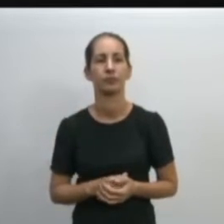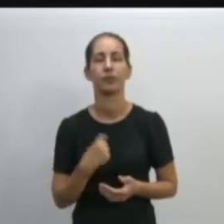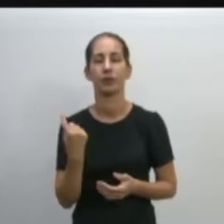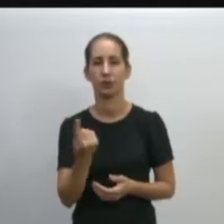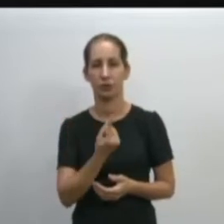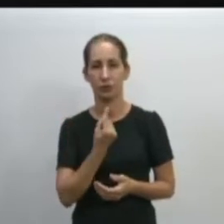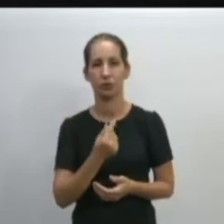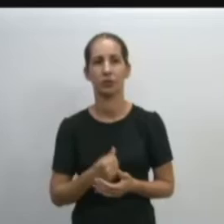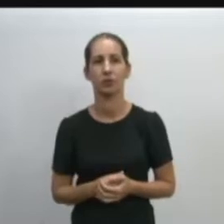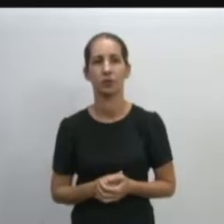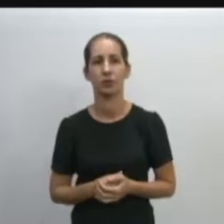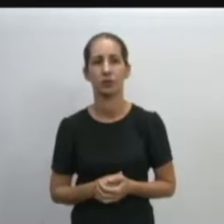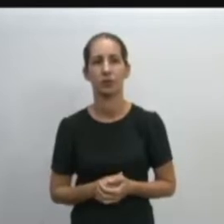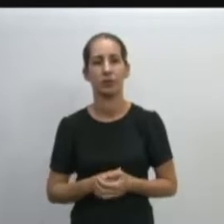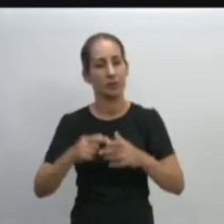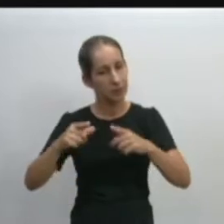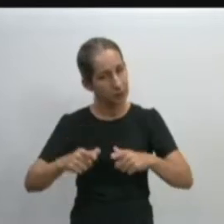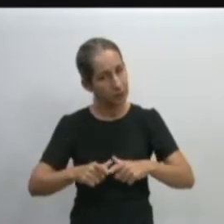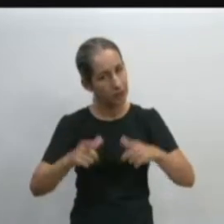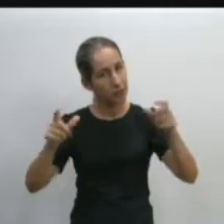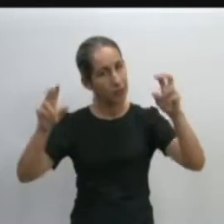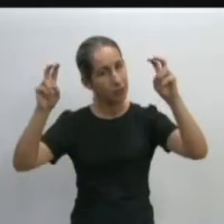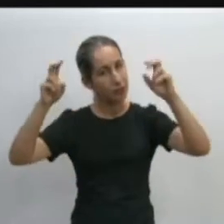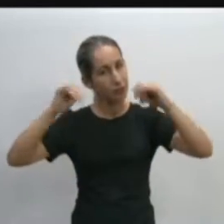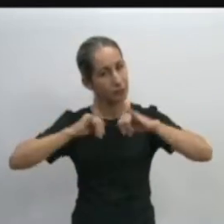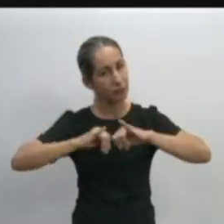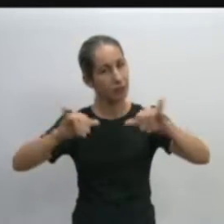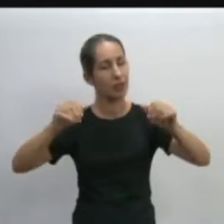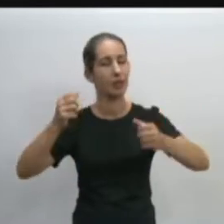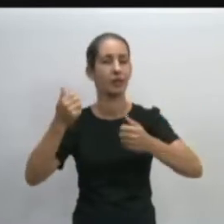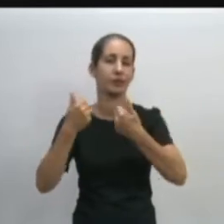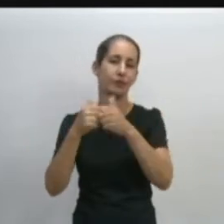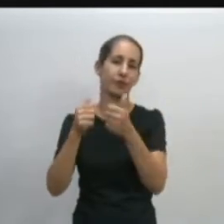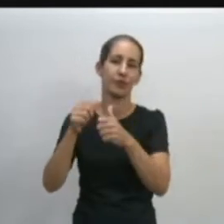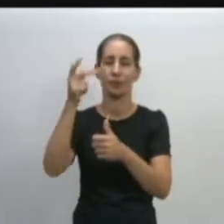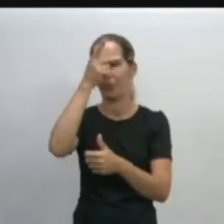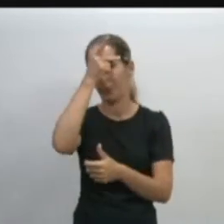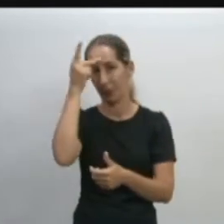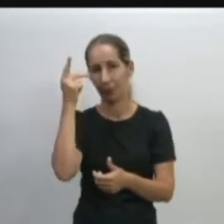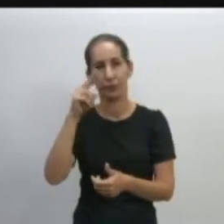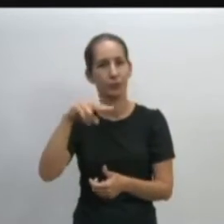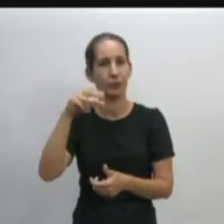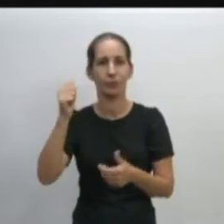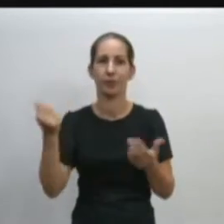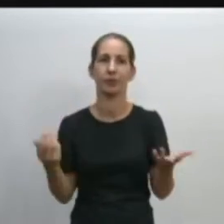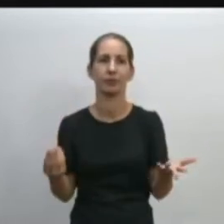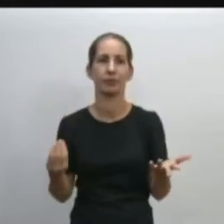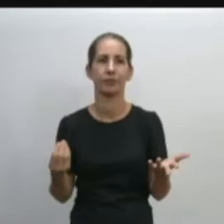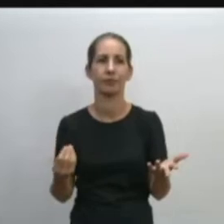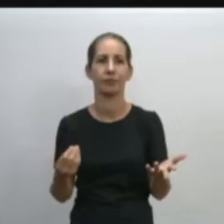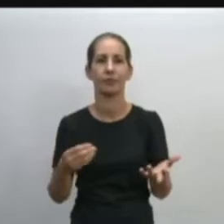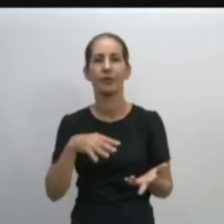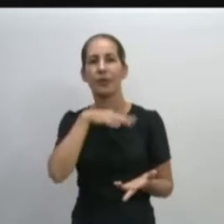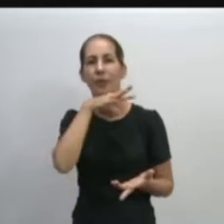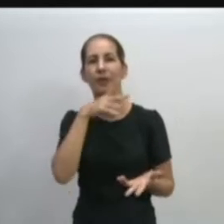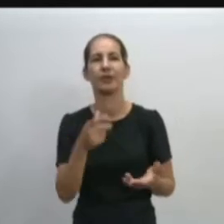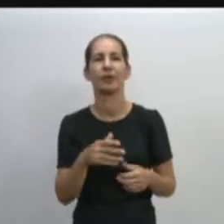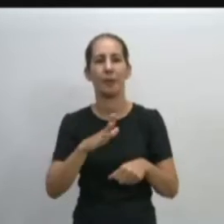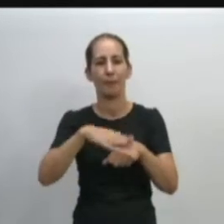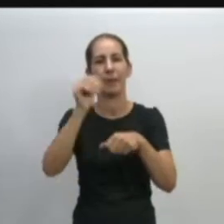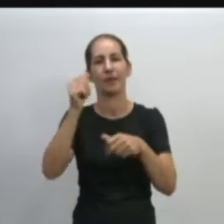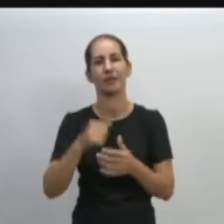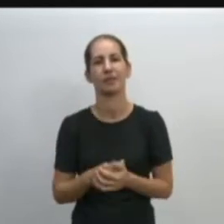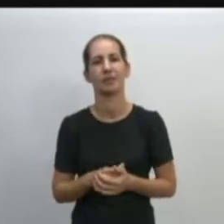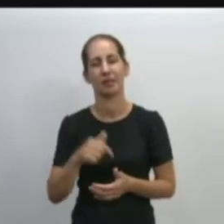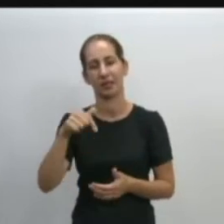gente, se fosse ainda se estender nos assuntos, a gente fala do transporte público, que eu nunca vi uma coisa que era ruim se tornar pior